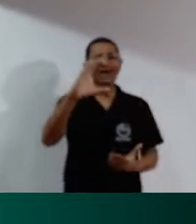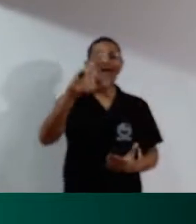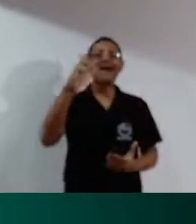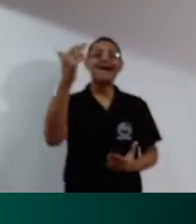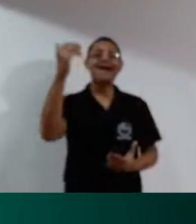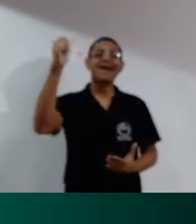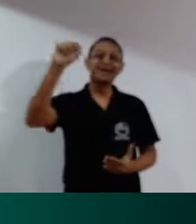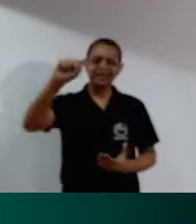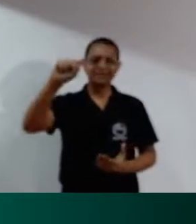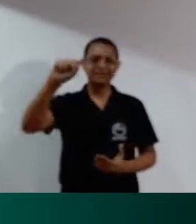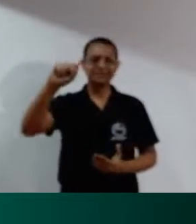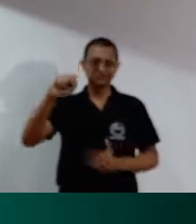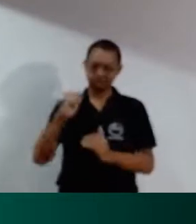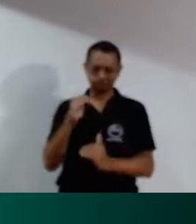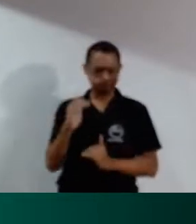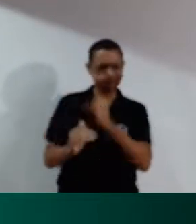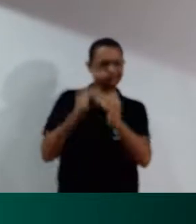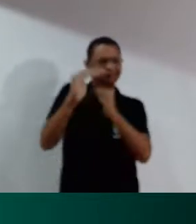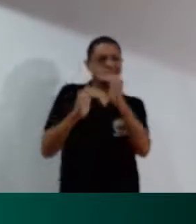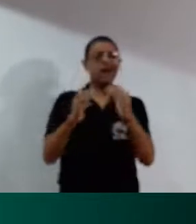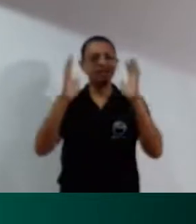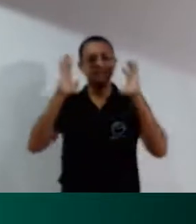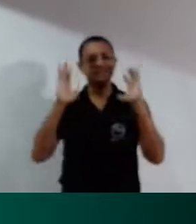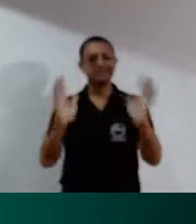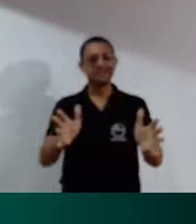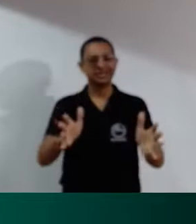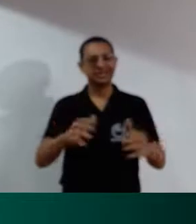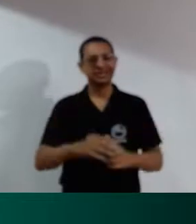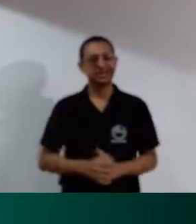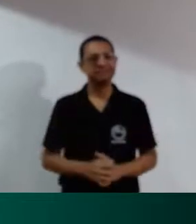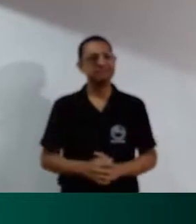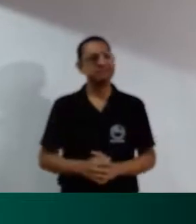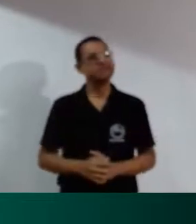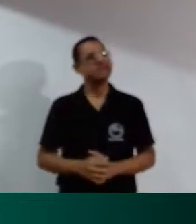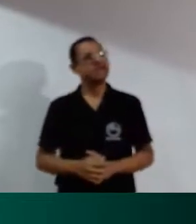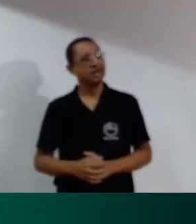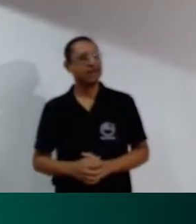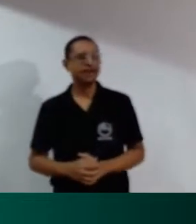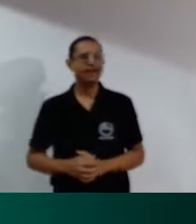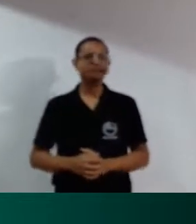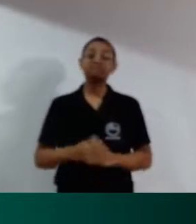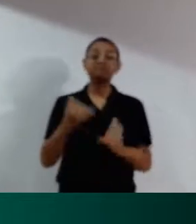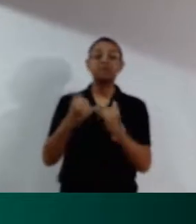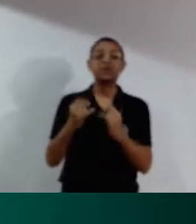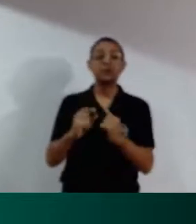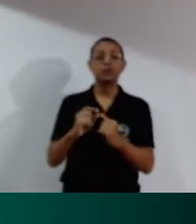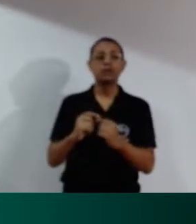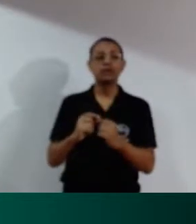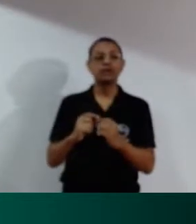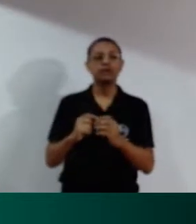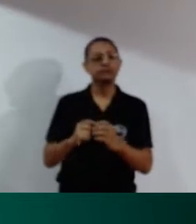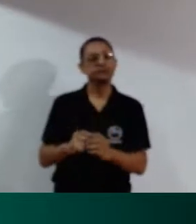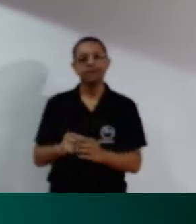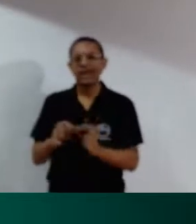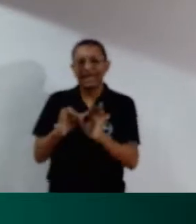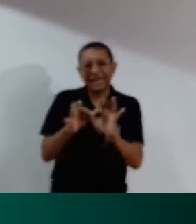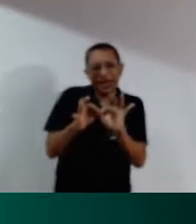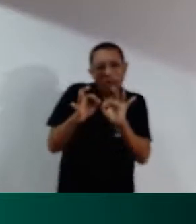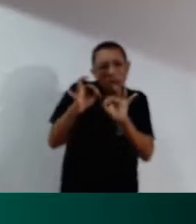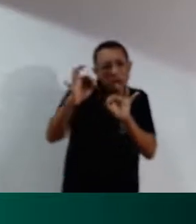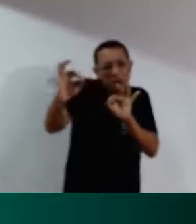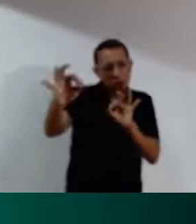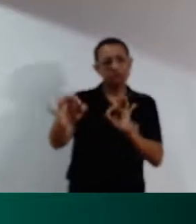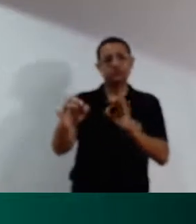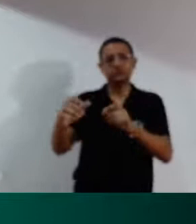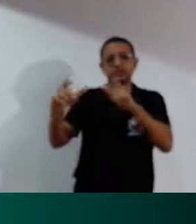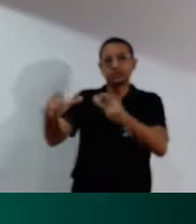um organismo é um é uma espécie de estaca que você coloca numa periferia longínquo e junto com